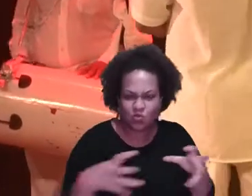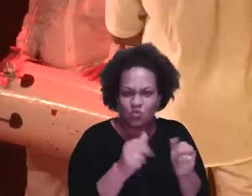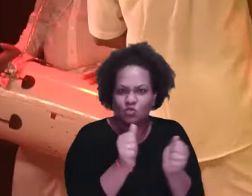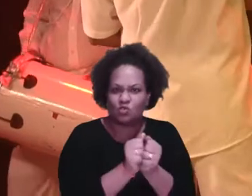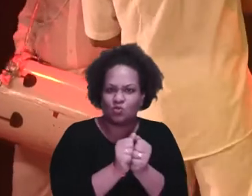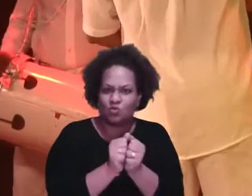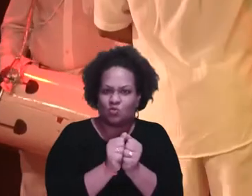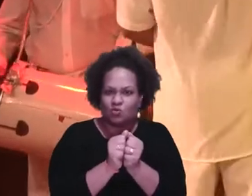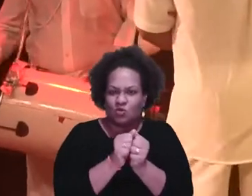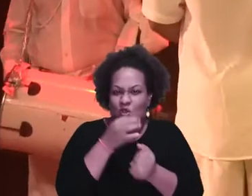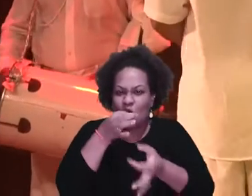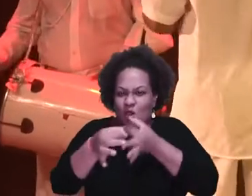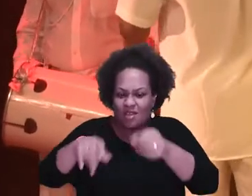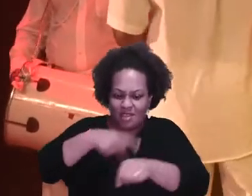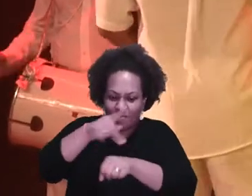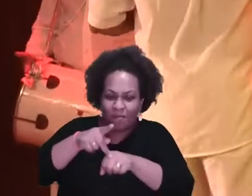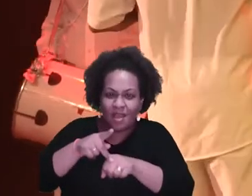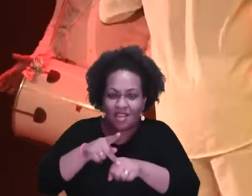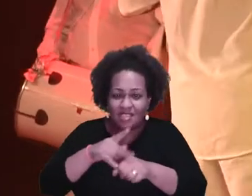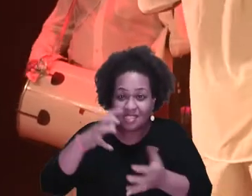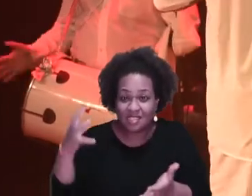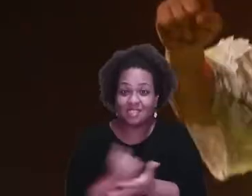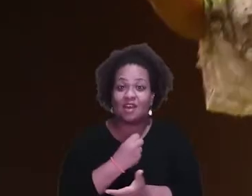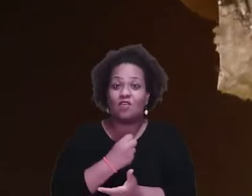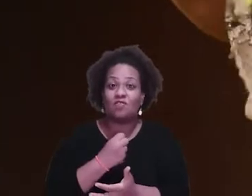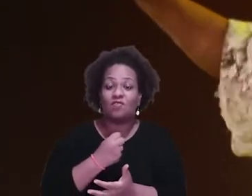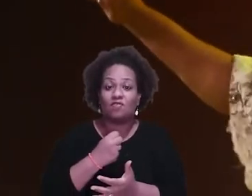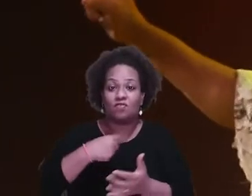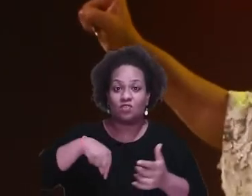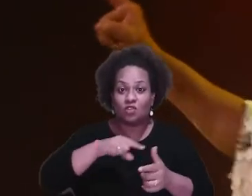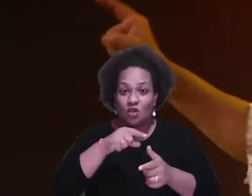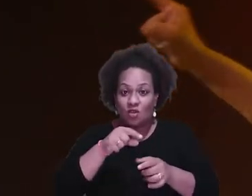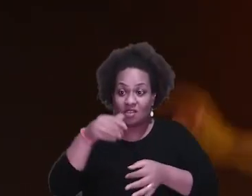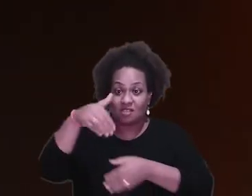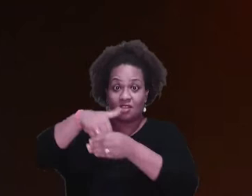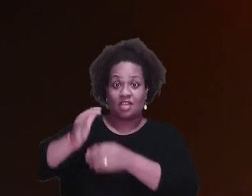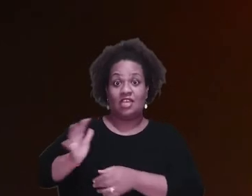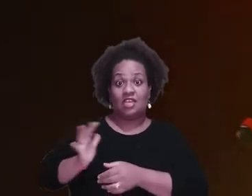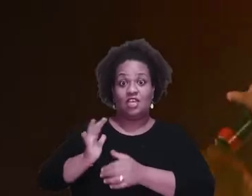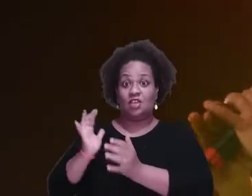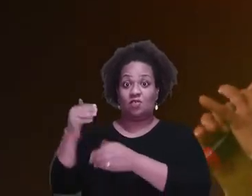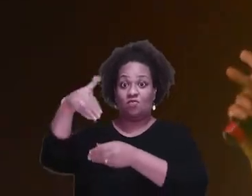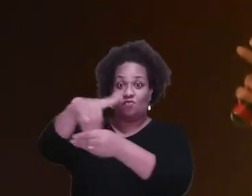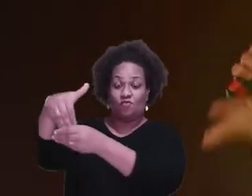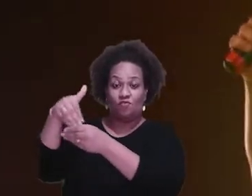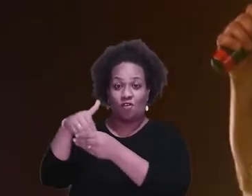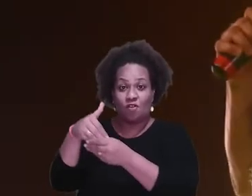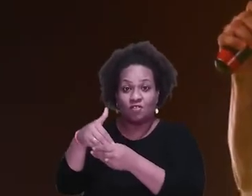a gente só vai sair daqui a tragédia da Elite econômica dos colocou